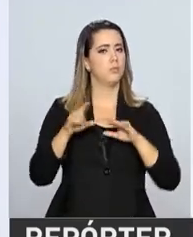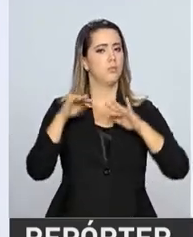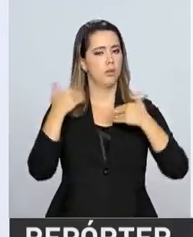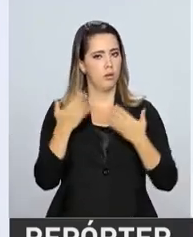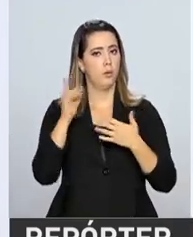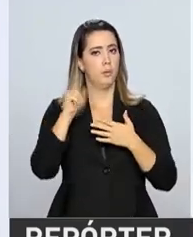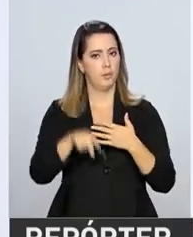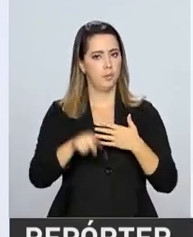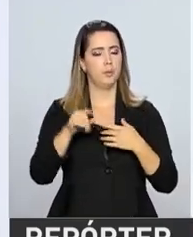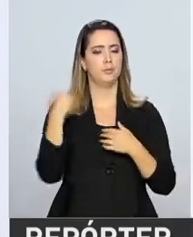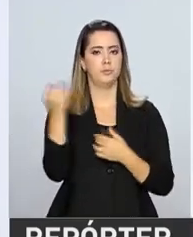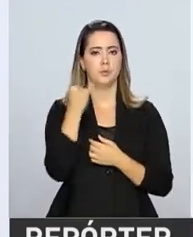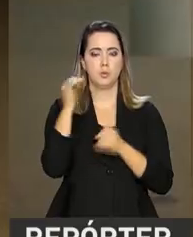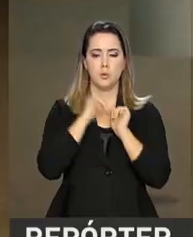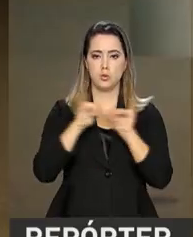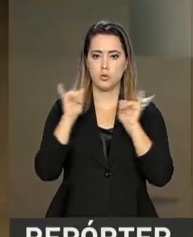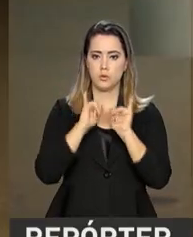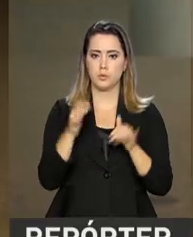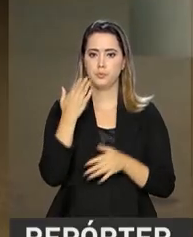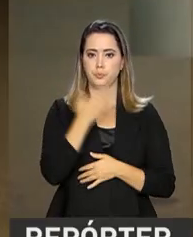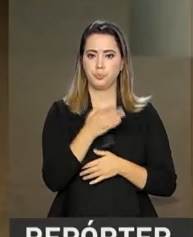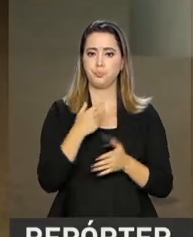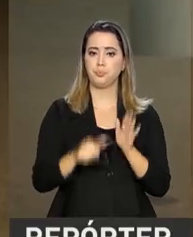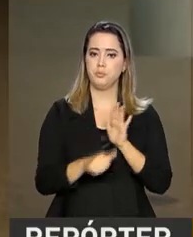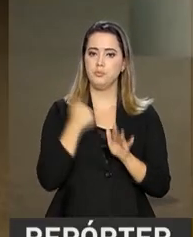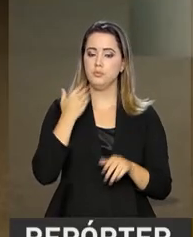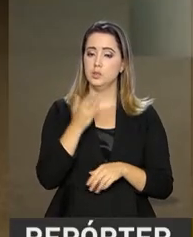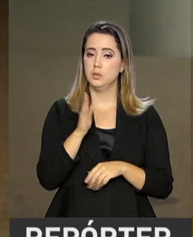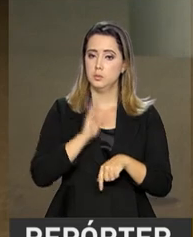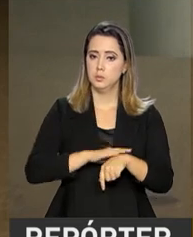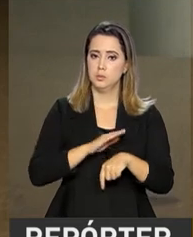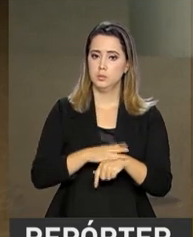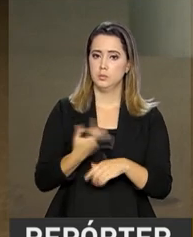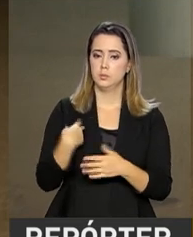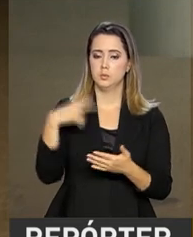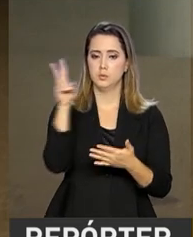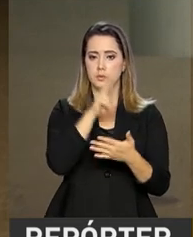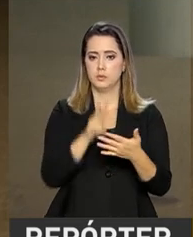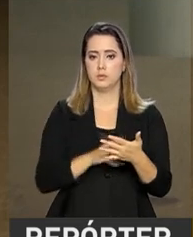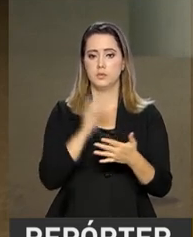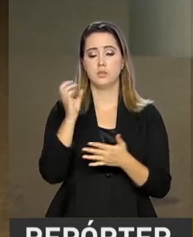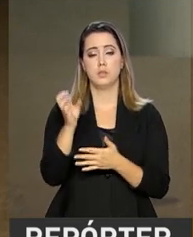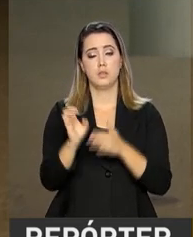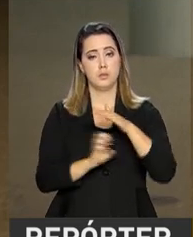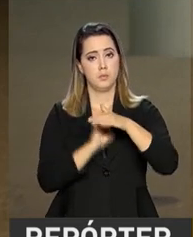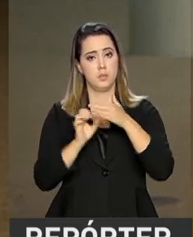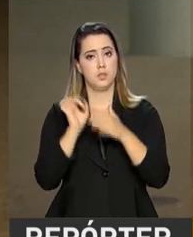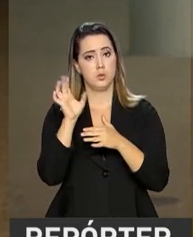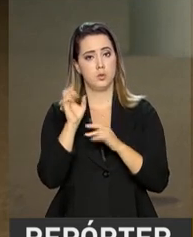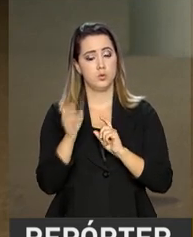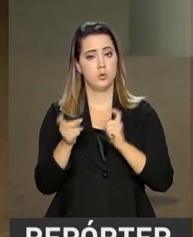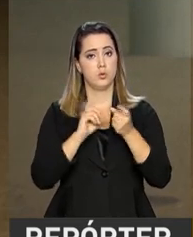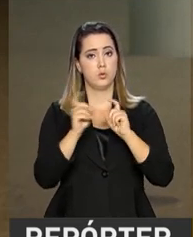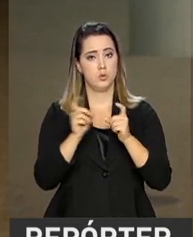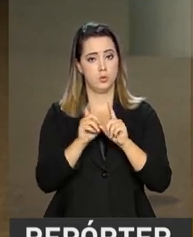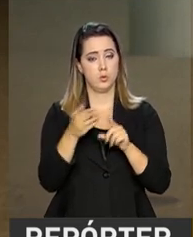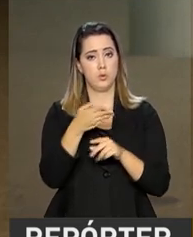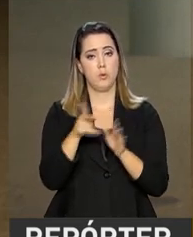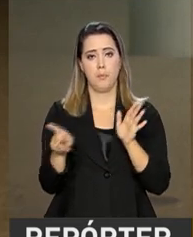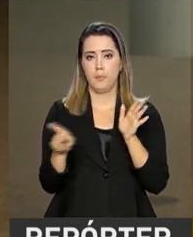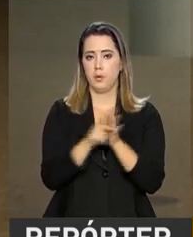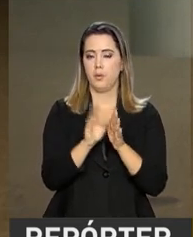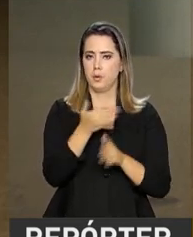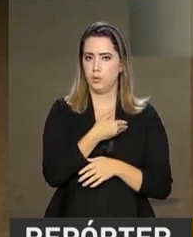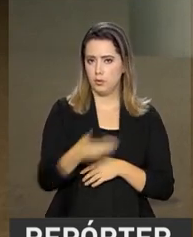é importante a divulgação disso. Neste primeiro momento, foram analisadas apenas as empresas estatais que têm um controle direto do